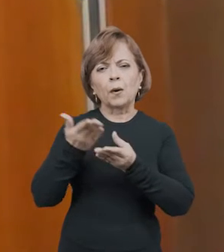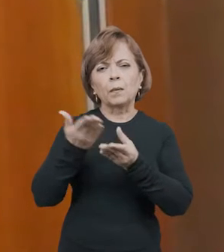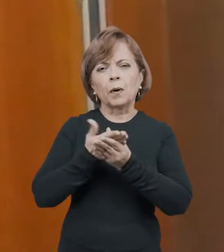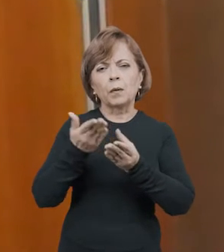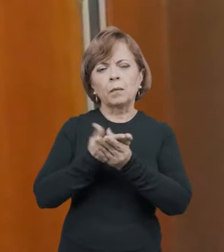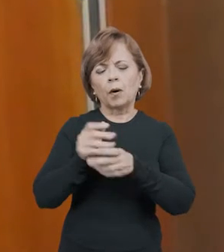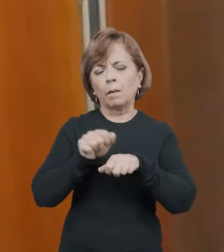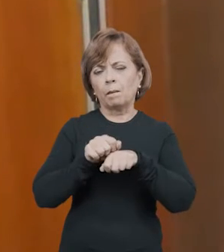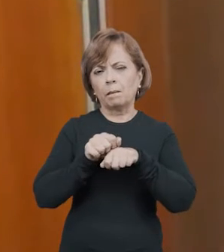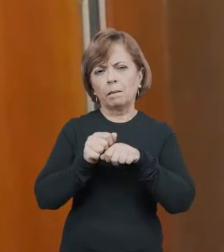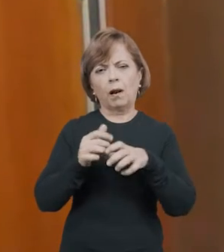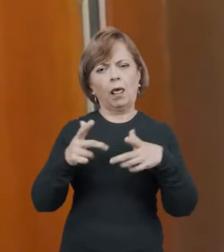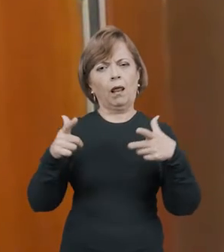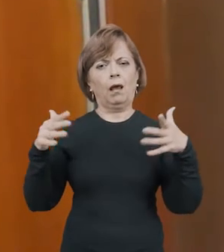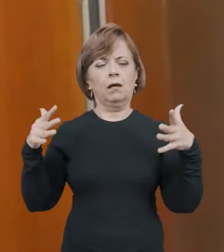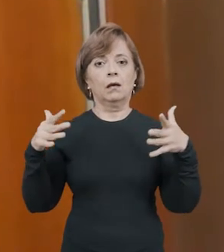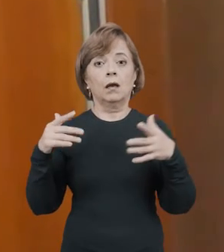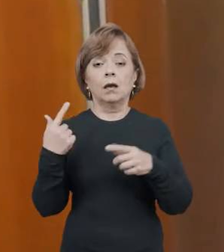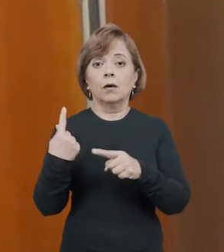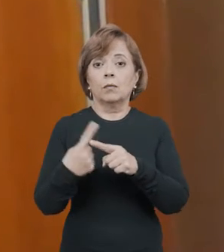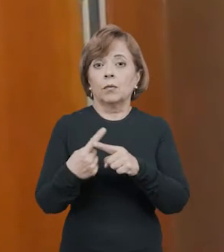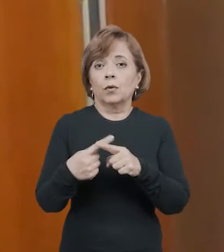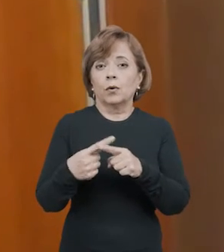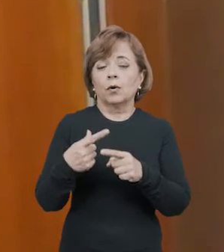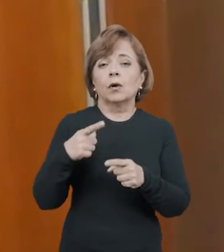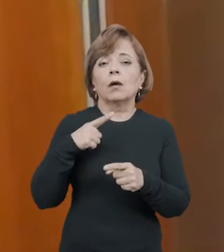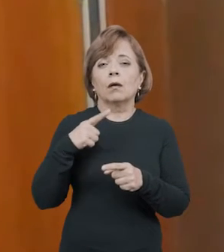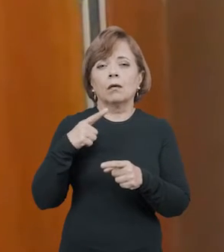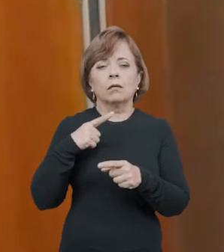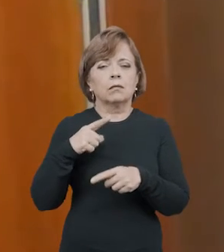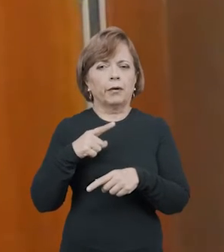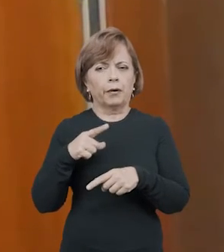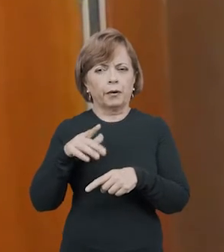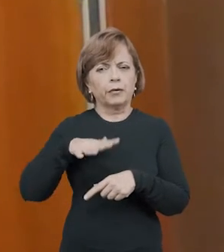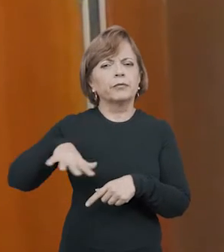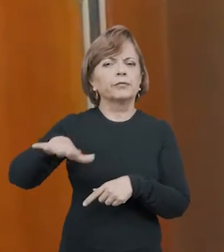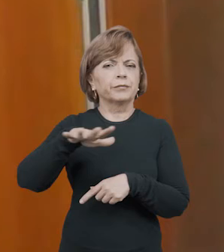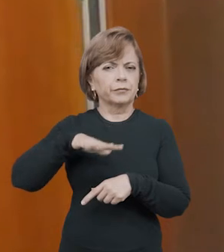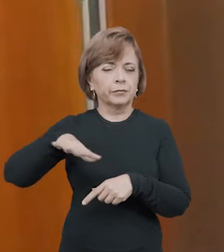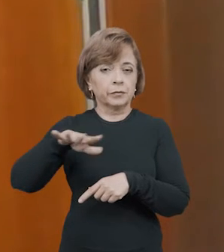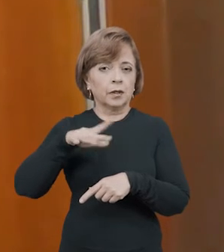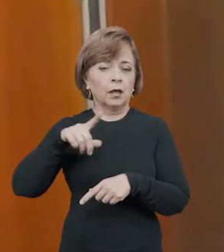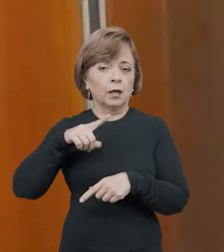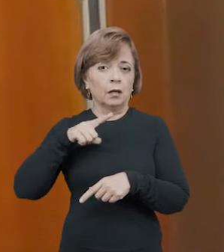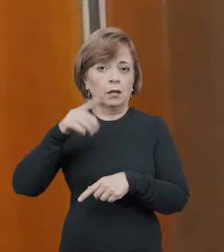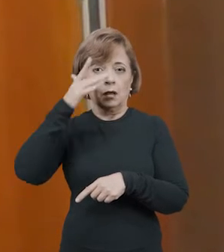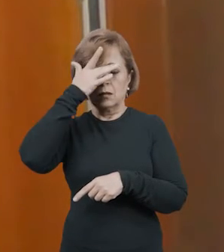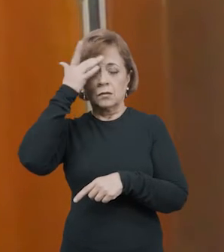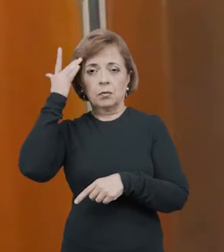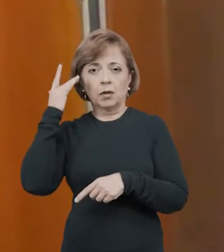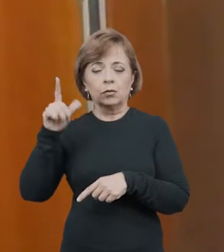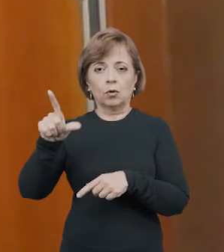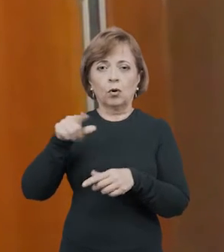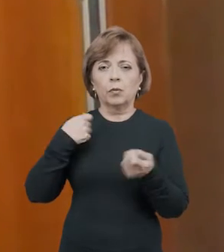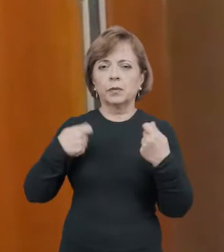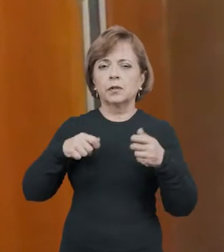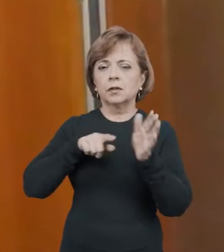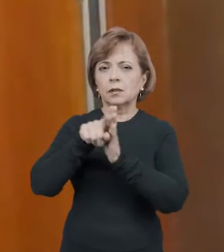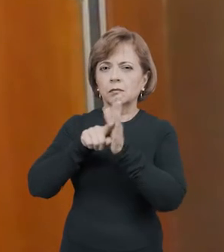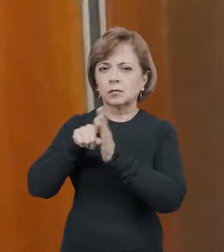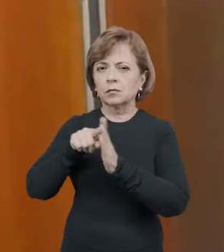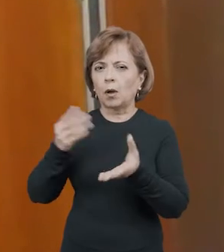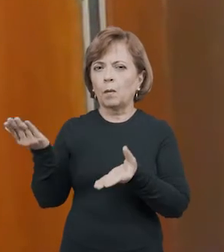processos, procedimentos administrativos, sobretudo em razão dos indícios de envolvimentos de autoridades com prerrogativa de ser investigada